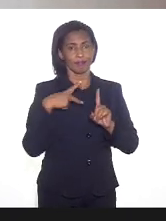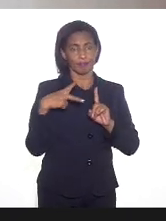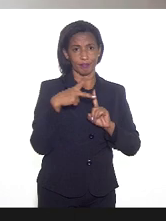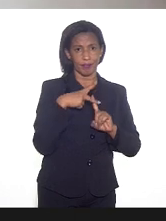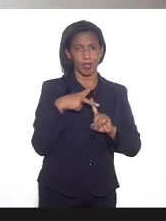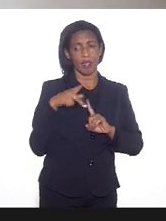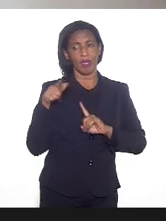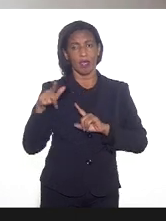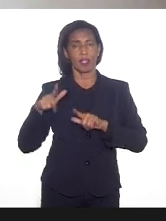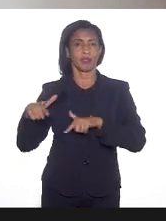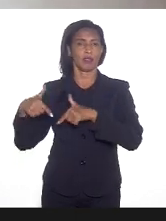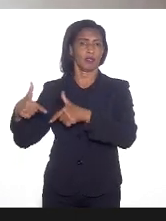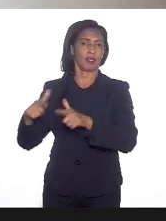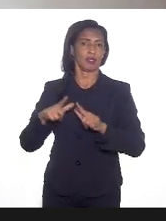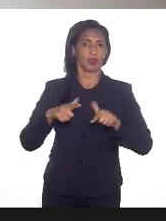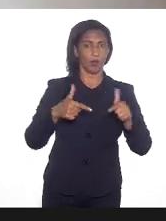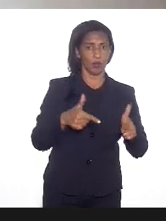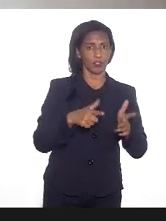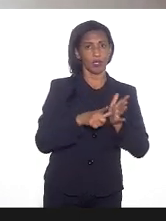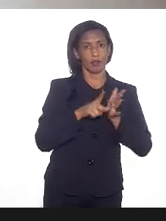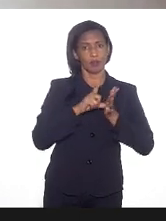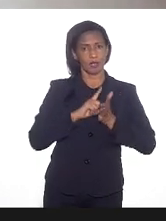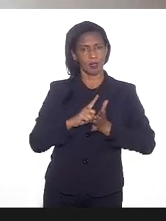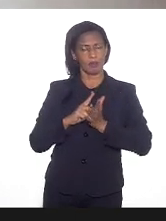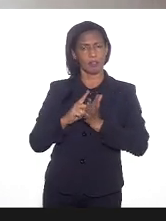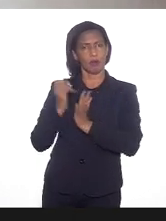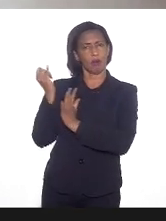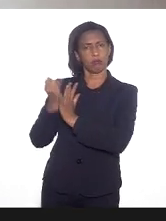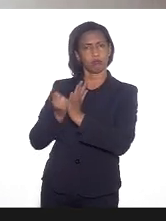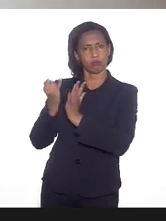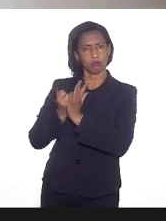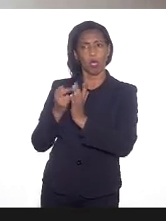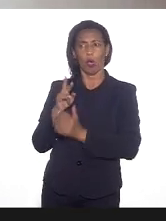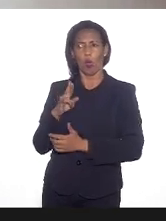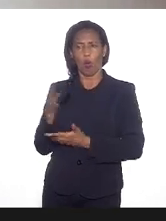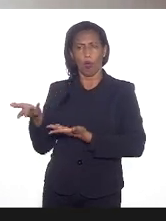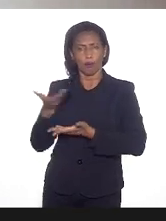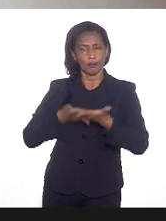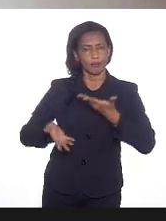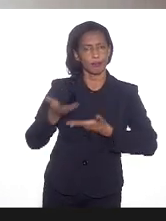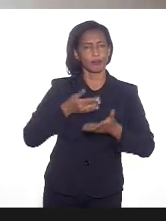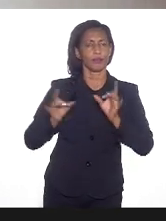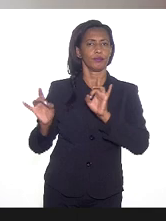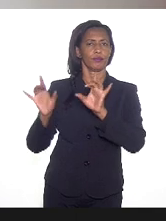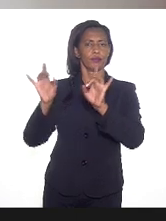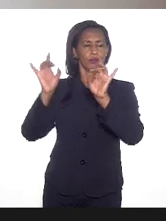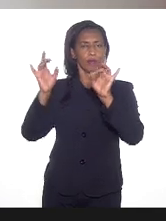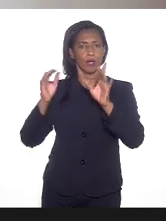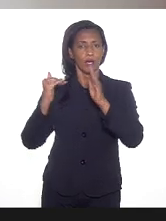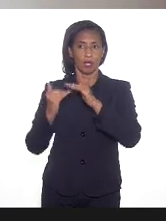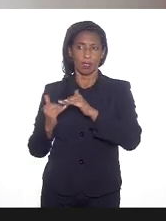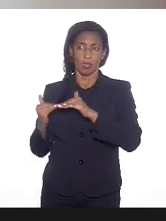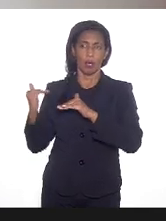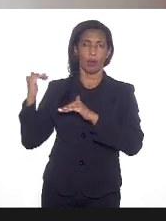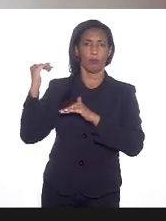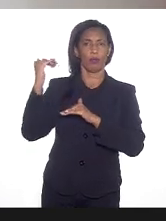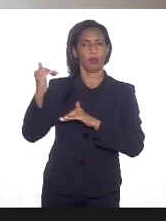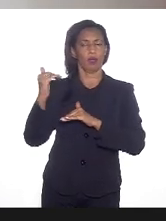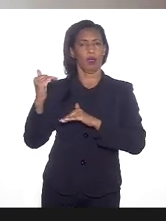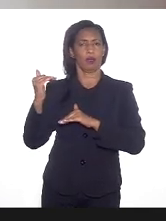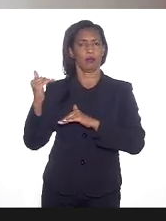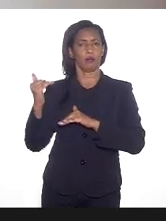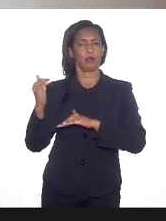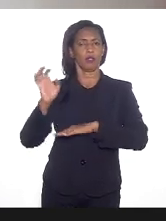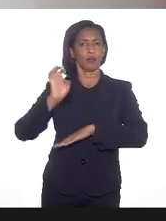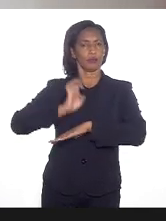essas operações de antecipação de receita com royalties, participações especiais, que aumentaram o patamar de endividamento do Estado